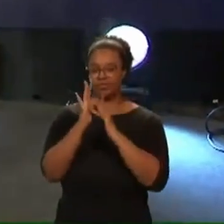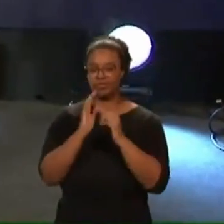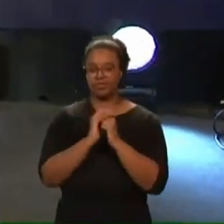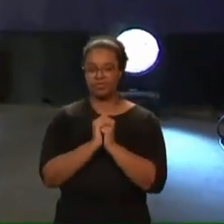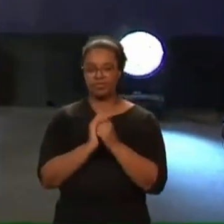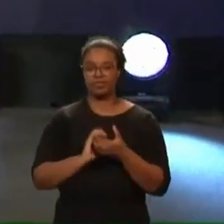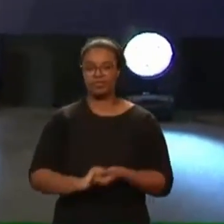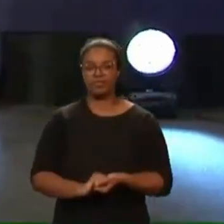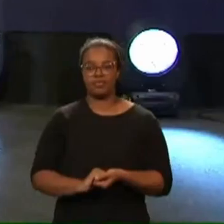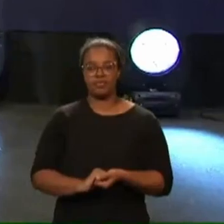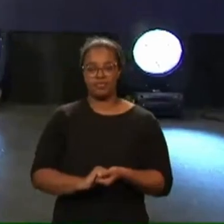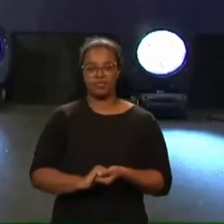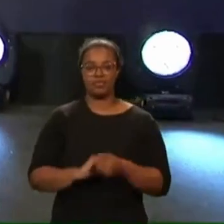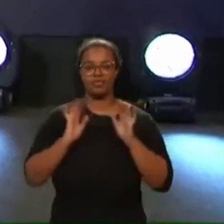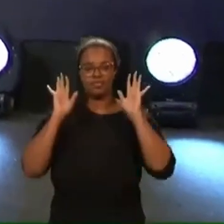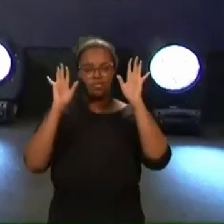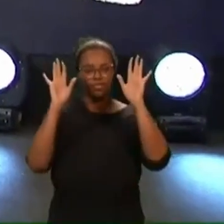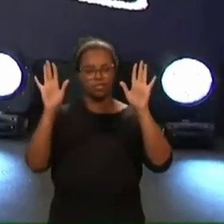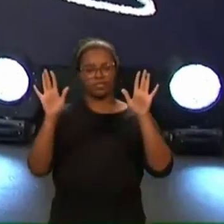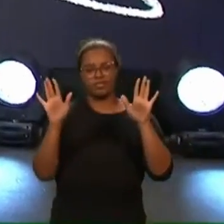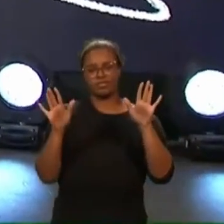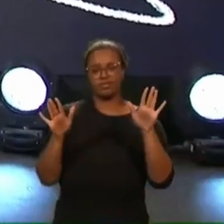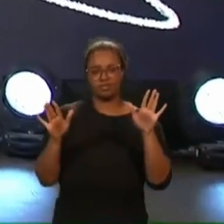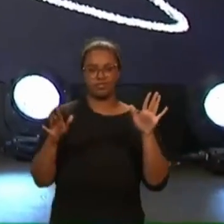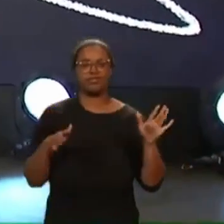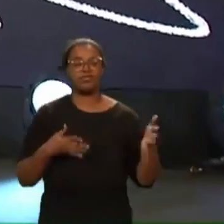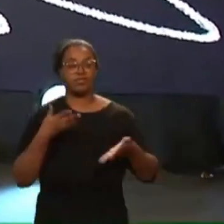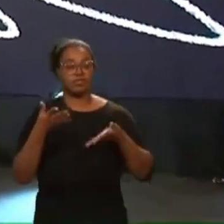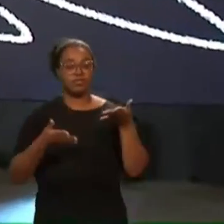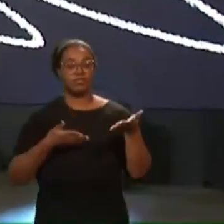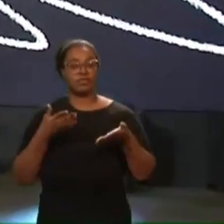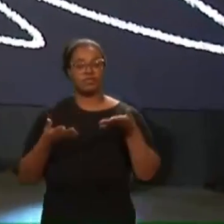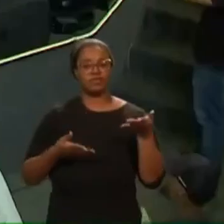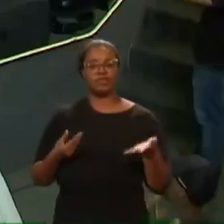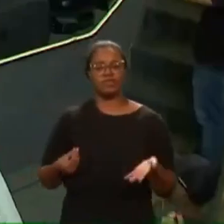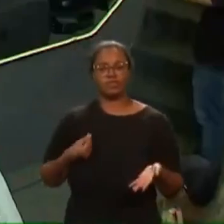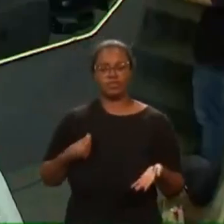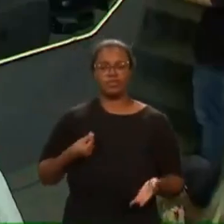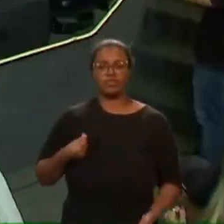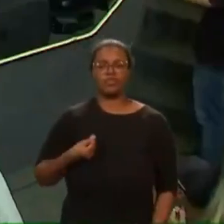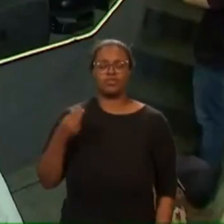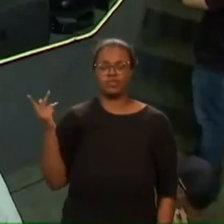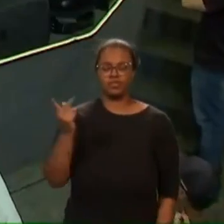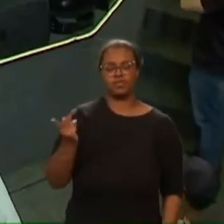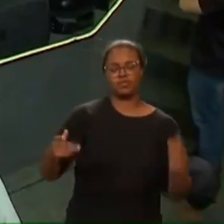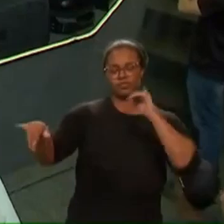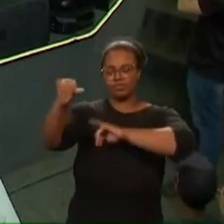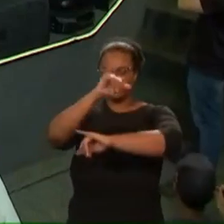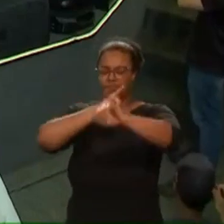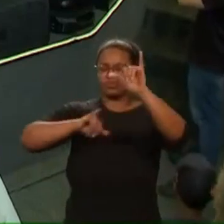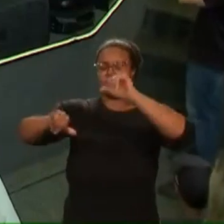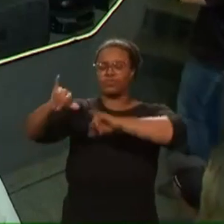Jesus começa a liberar palavr de vida sobre hug Elisa começa a declarar mais e mais sobre eles não vai faltar o sobre a